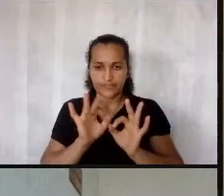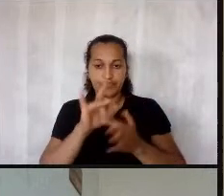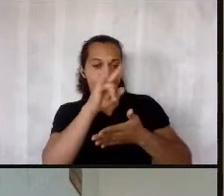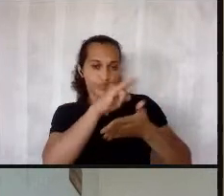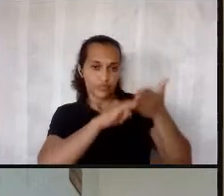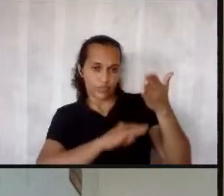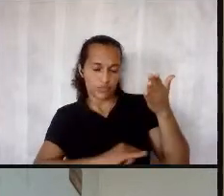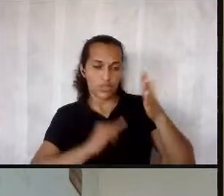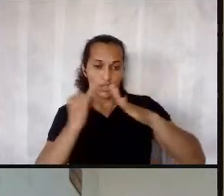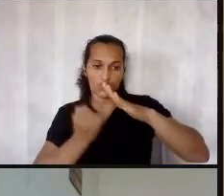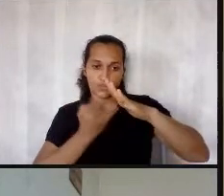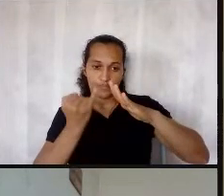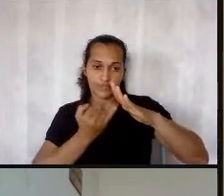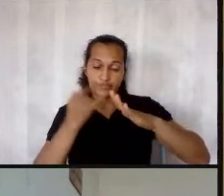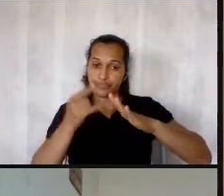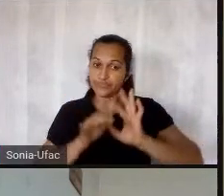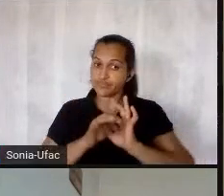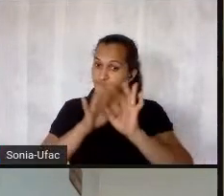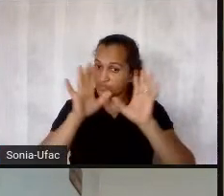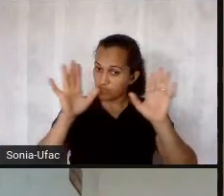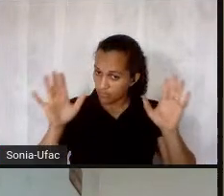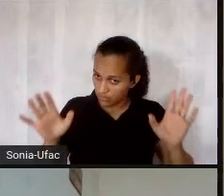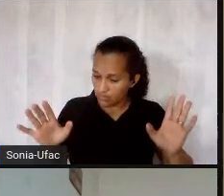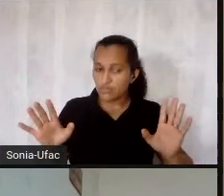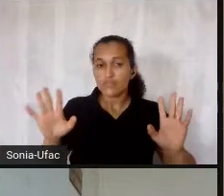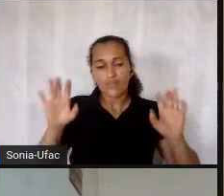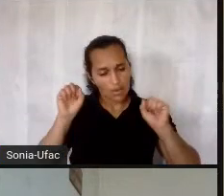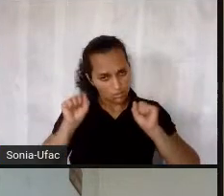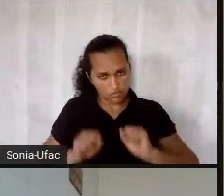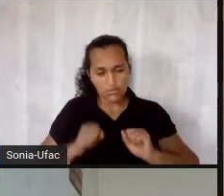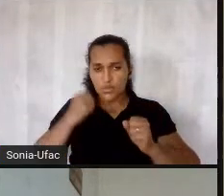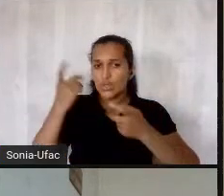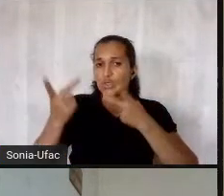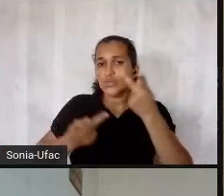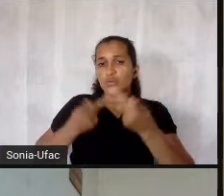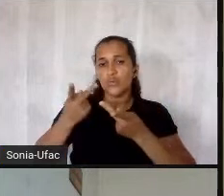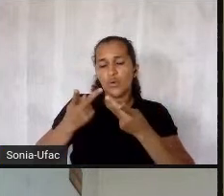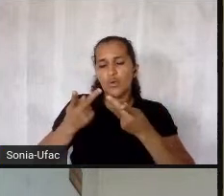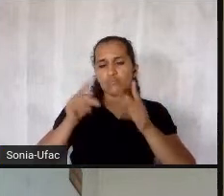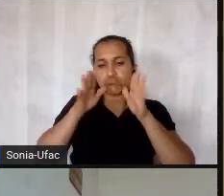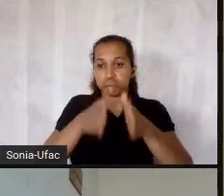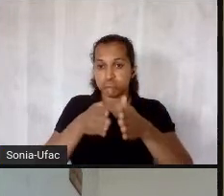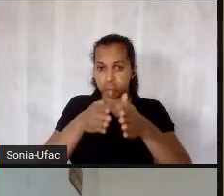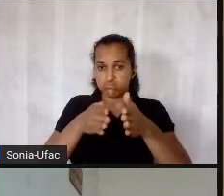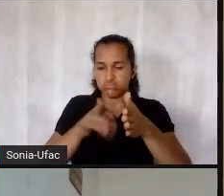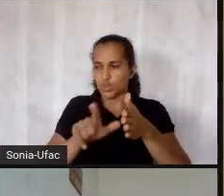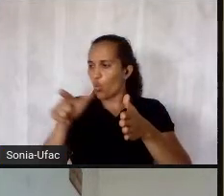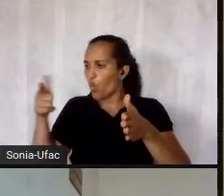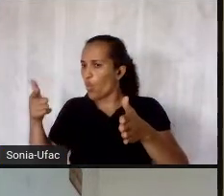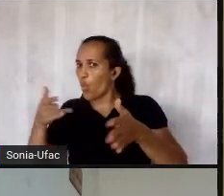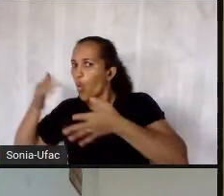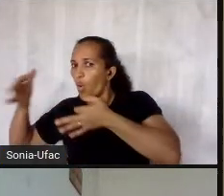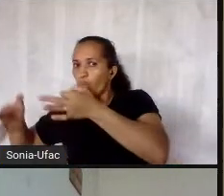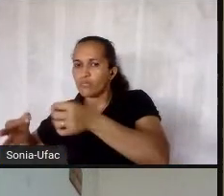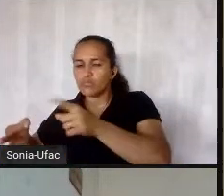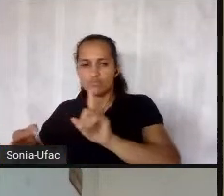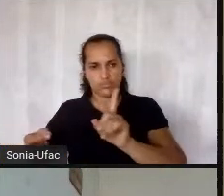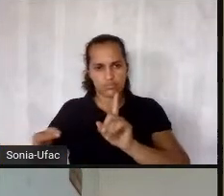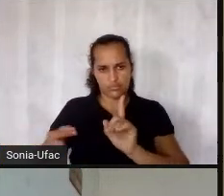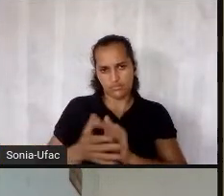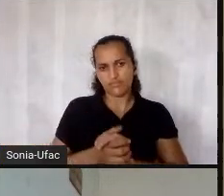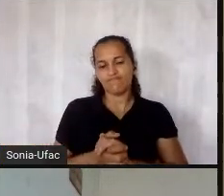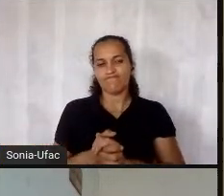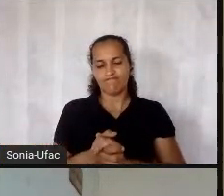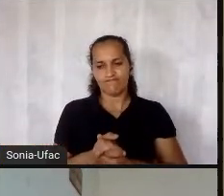autorizam o professor a dizer determinado discurso e não outro. Há um assujeitamento na